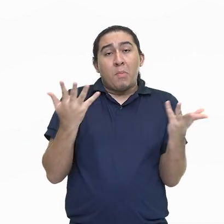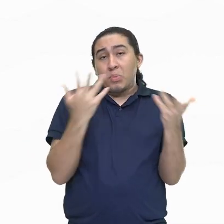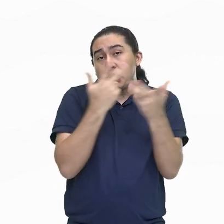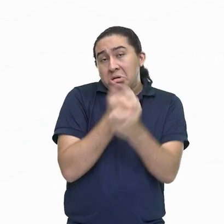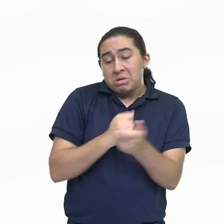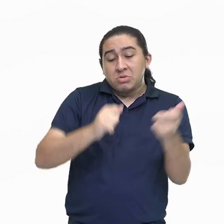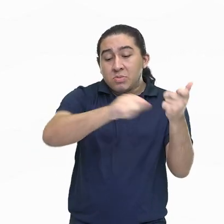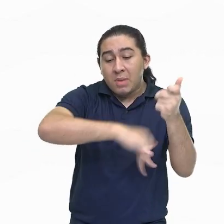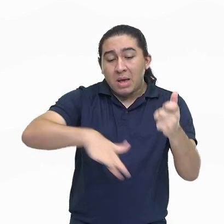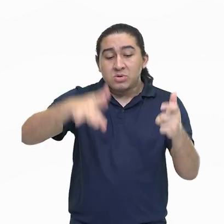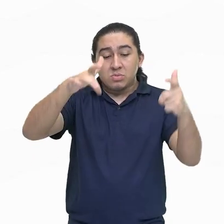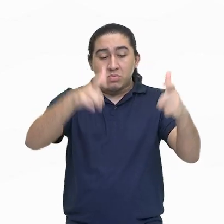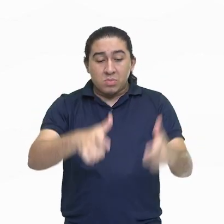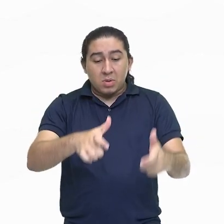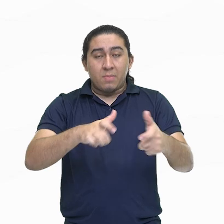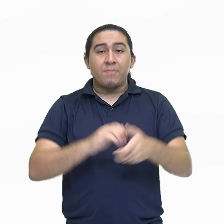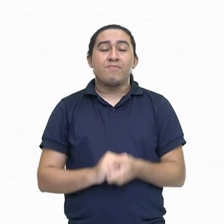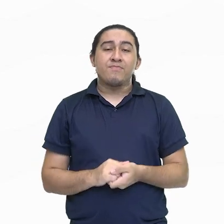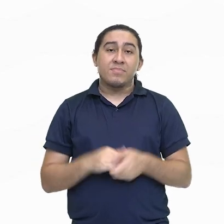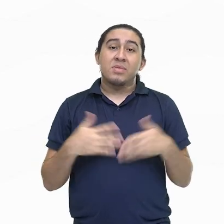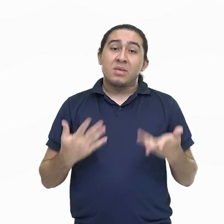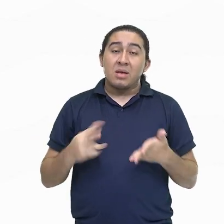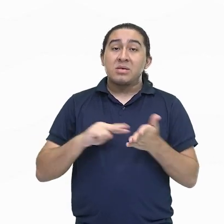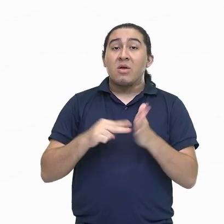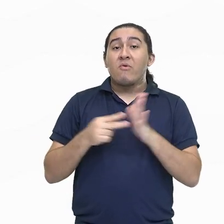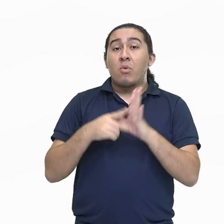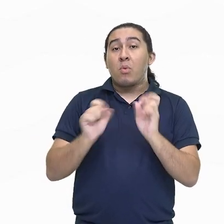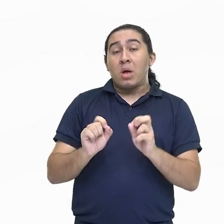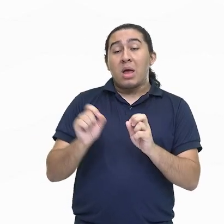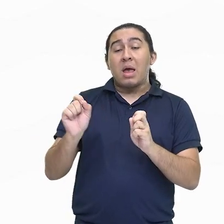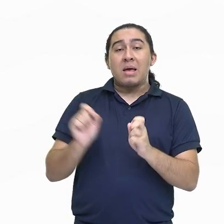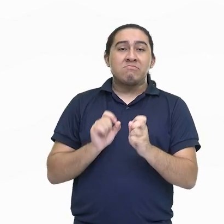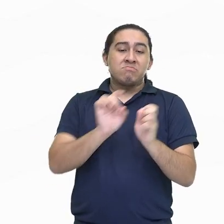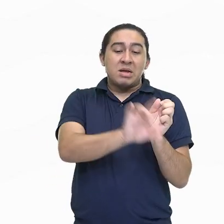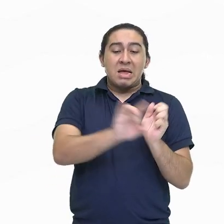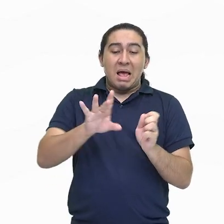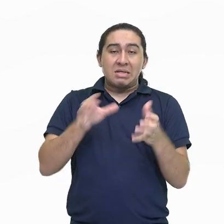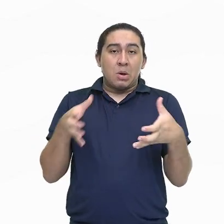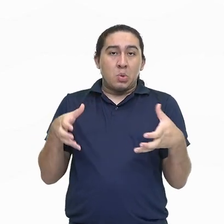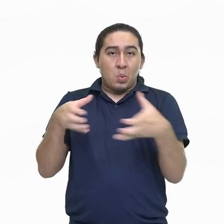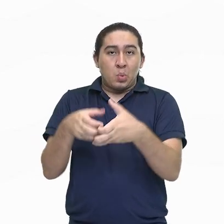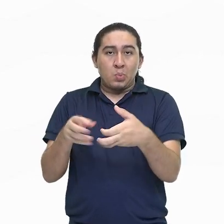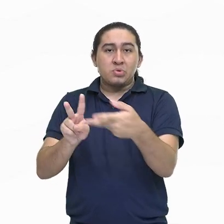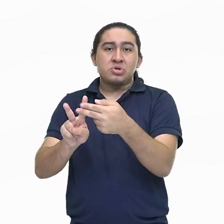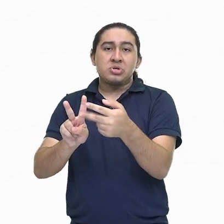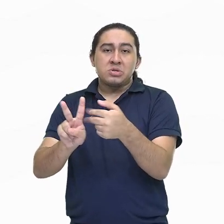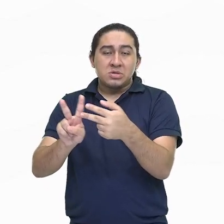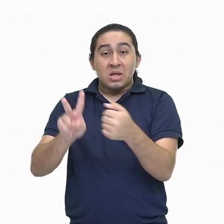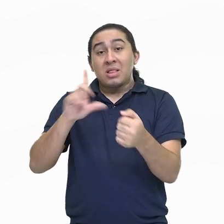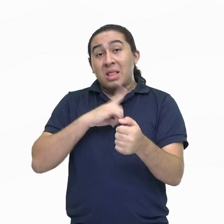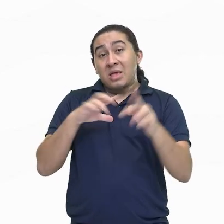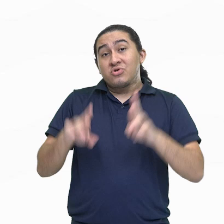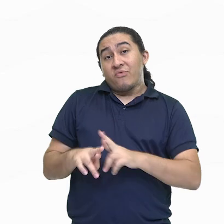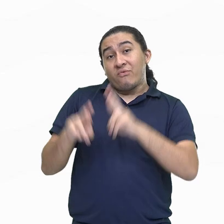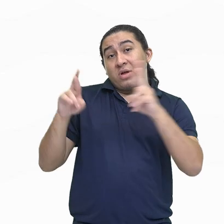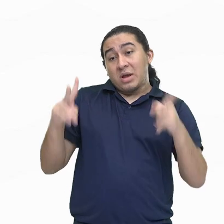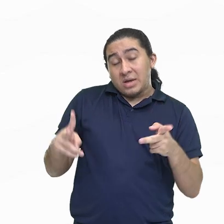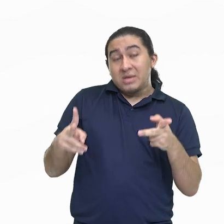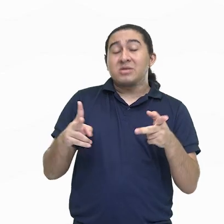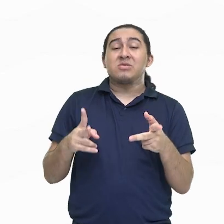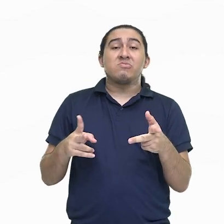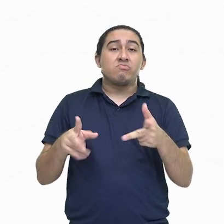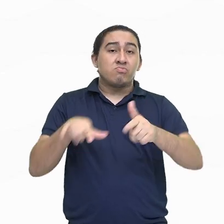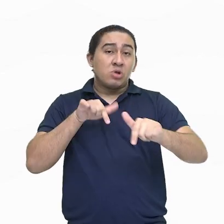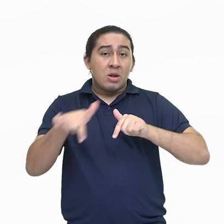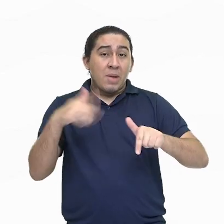amplo, justamente porque cada etnia tem a sua peculiaridade, né? Tem um traçado específico, trabalho com uma